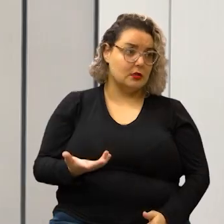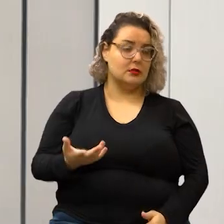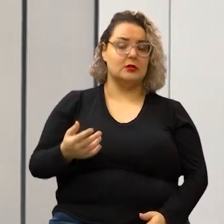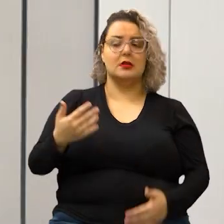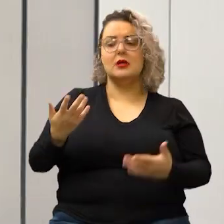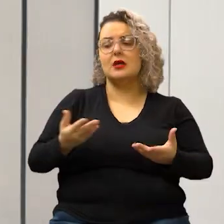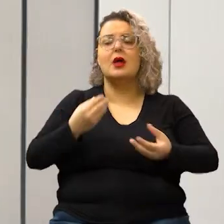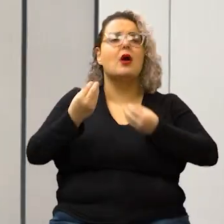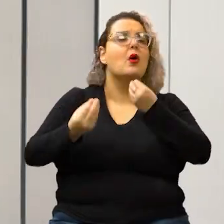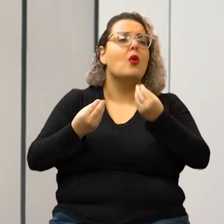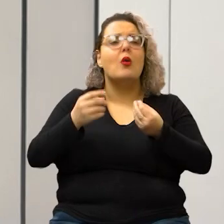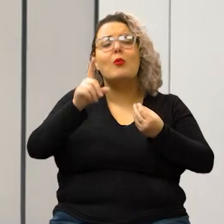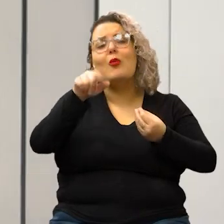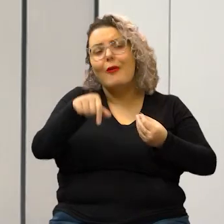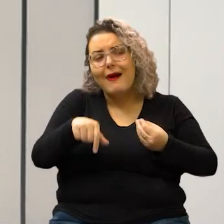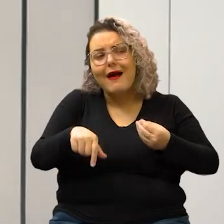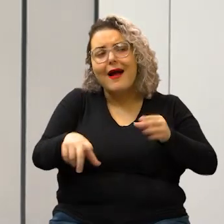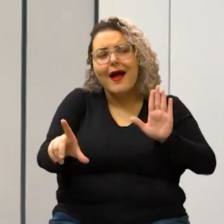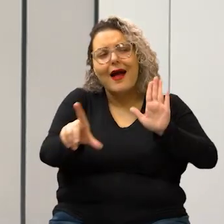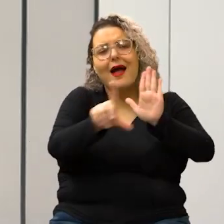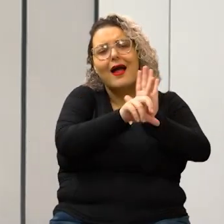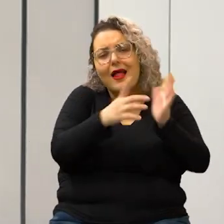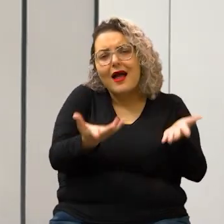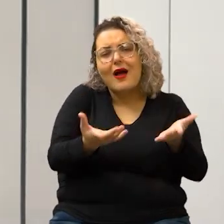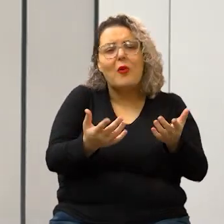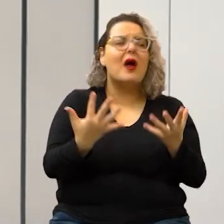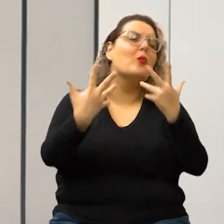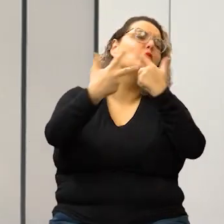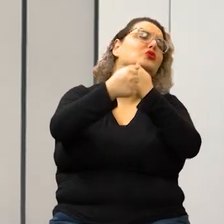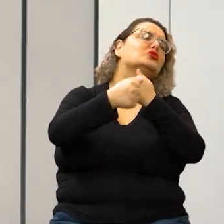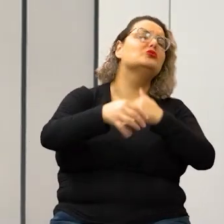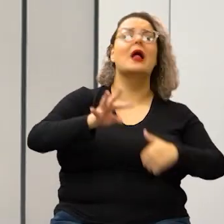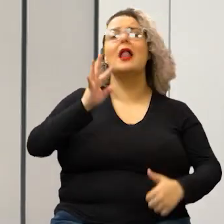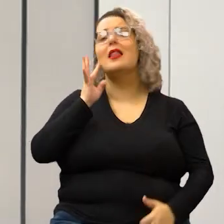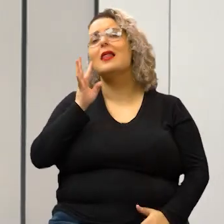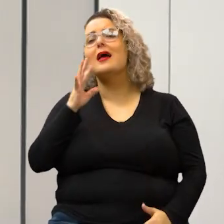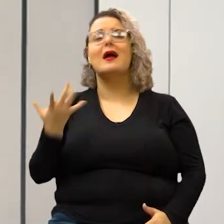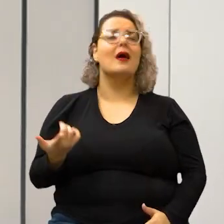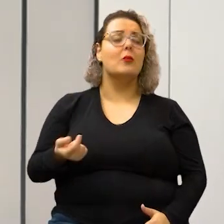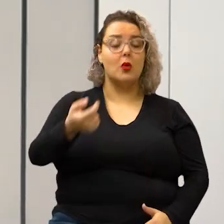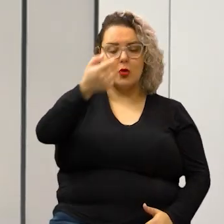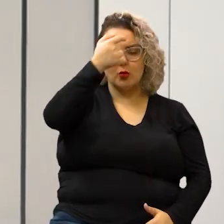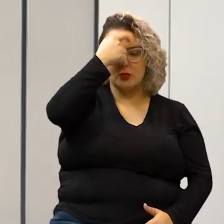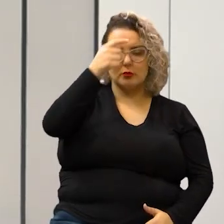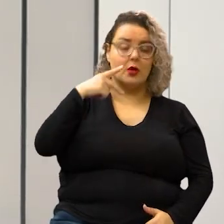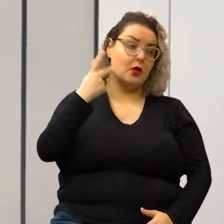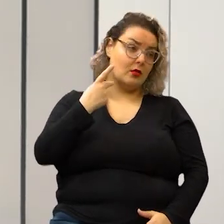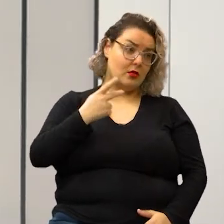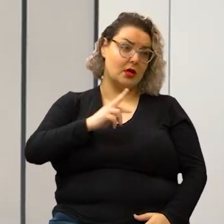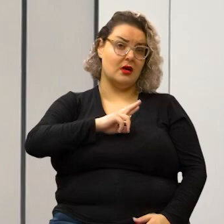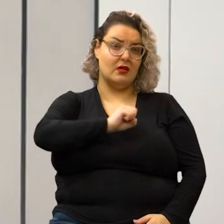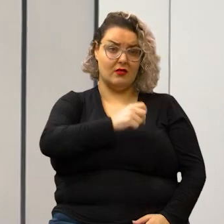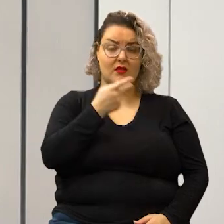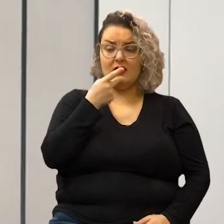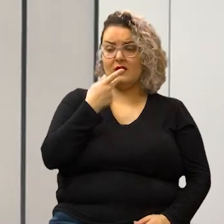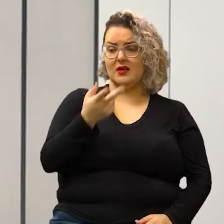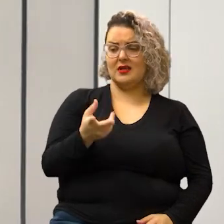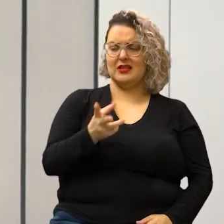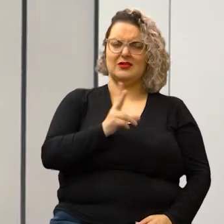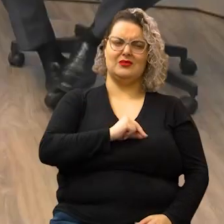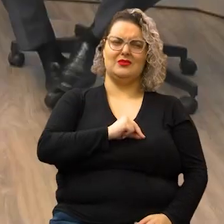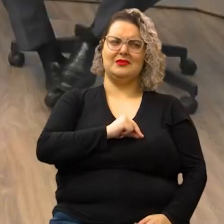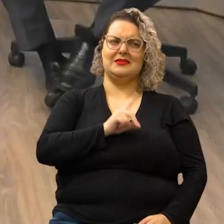questão de como é lícito, é bonito, como é lícito, que é essa consciência até que o vereador Rossini falou. Poxa, é